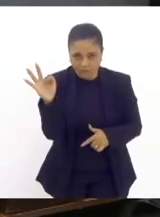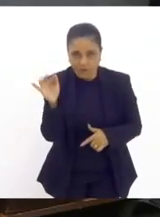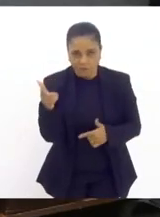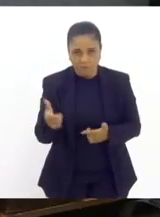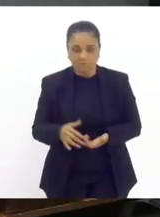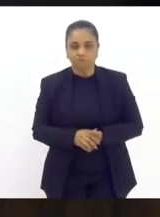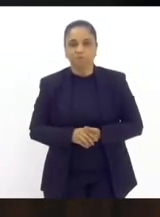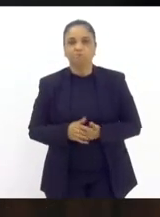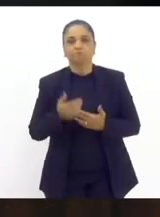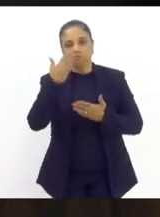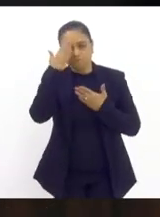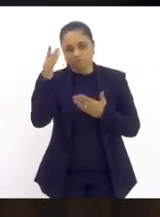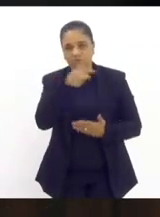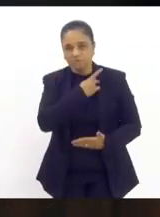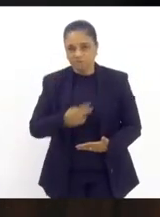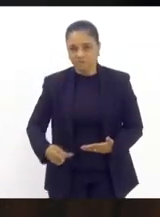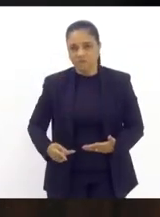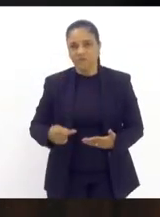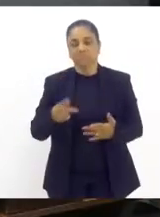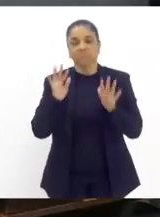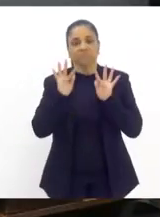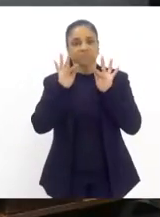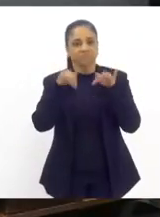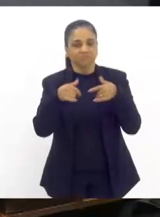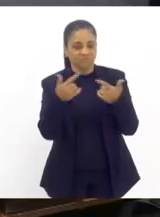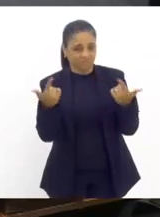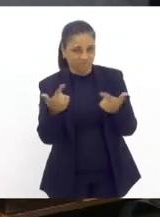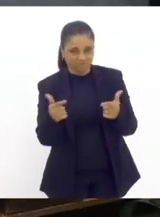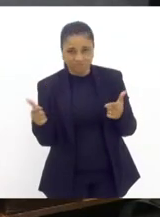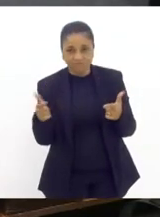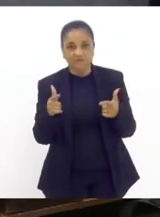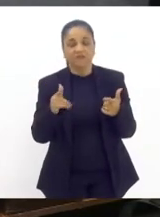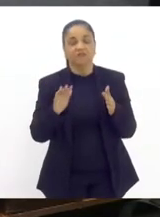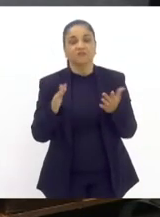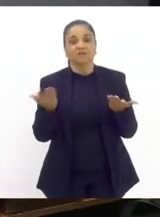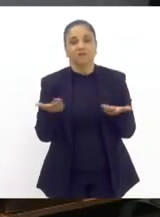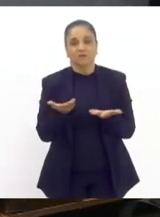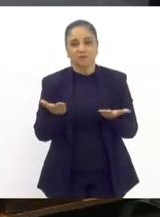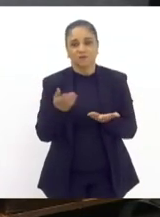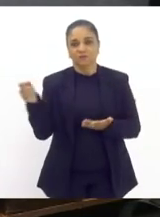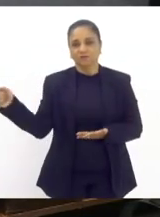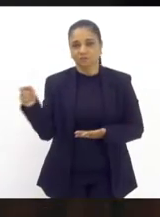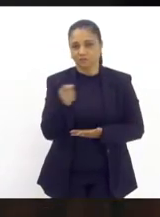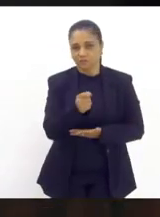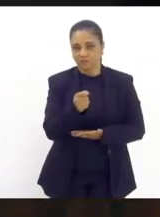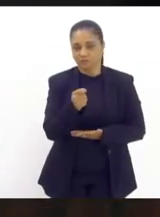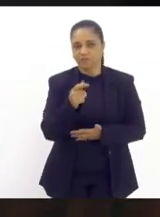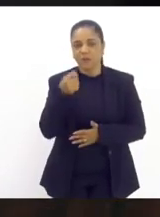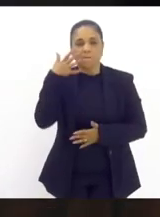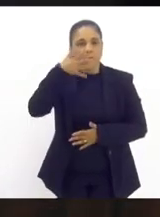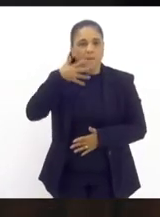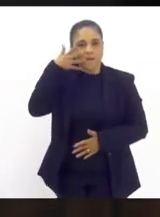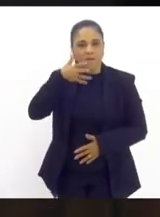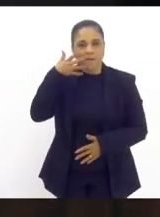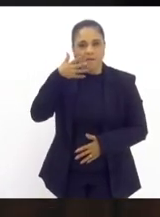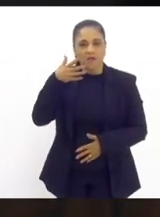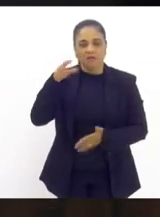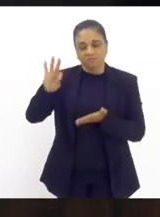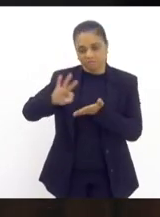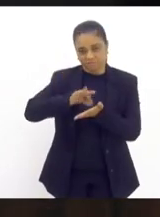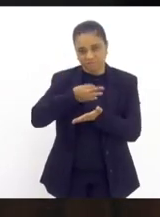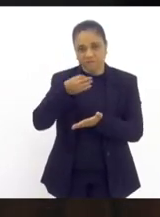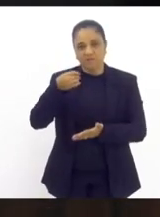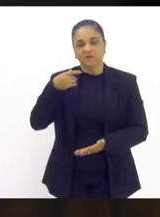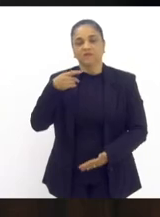nada mais a venda tratar na hora do dia passa o expediente final com primeiro orador escrito Deputado Vinícius